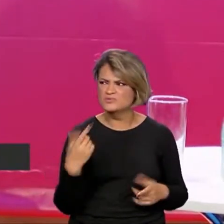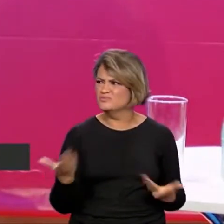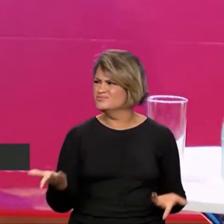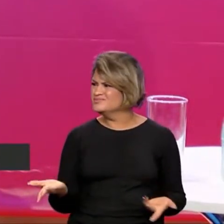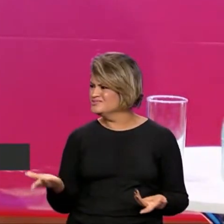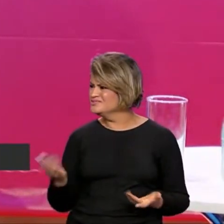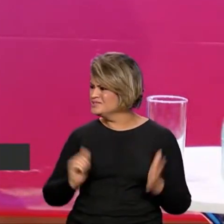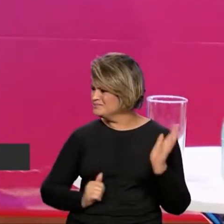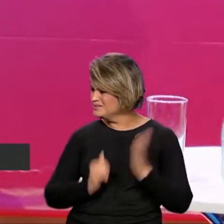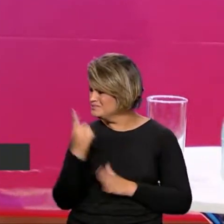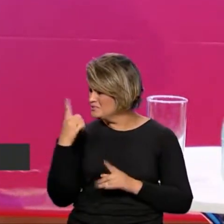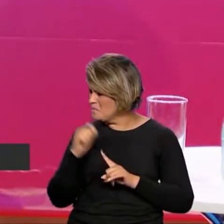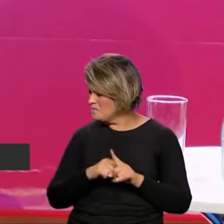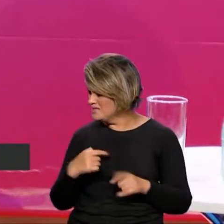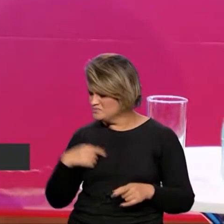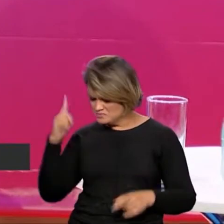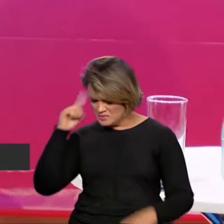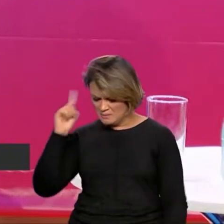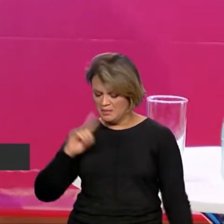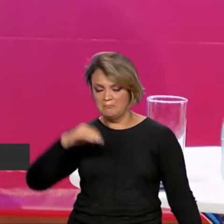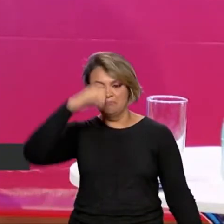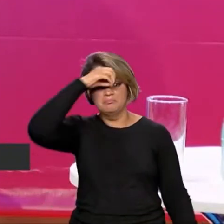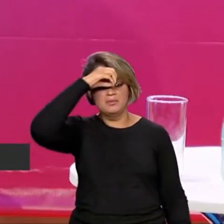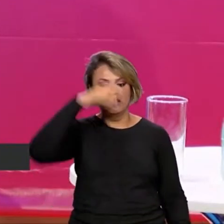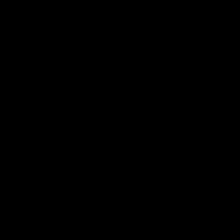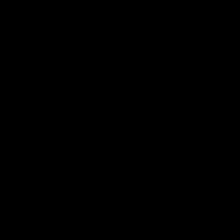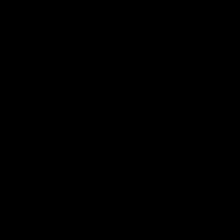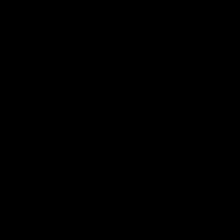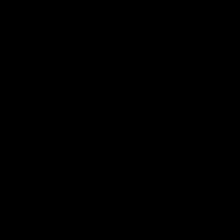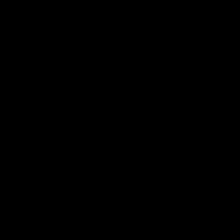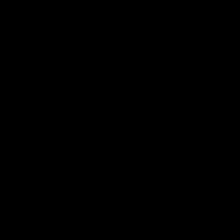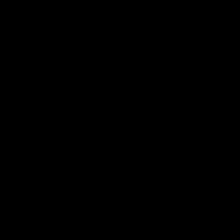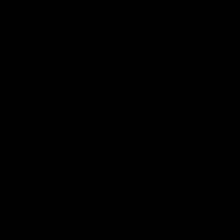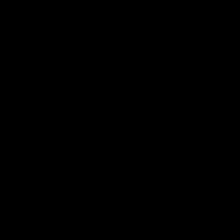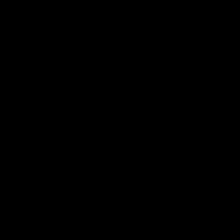mês depois da sua exoneração, coisas bastante terríveis.